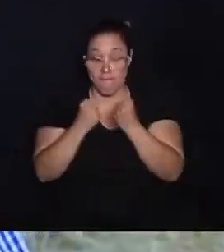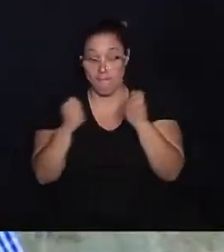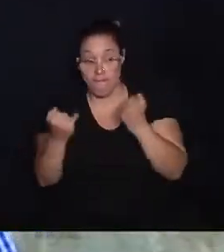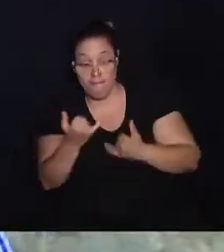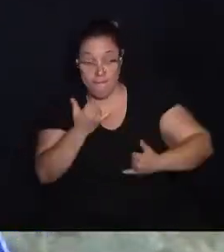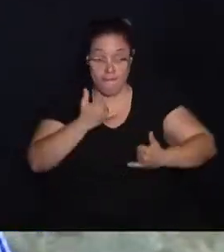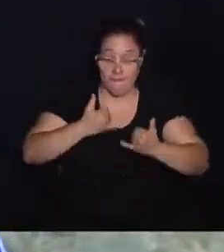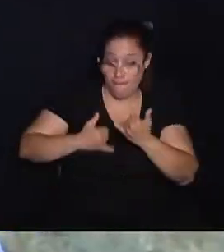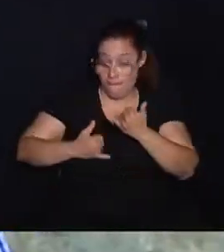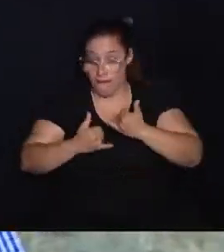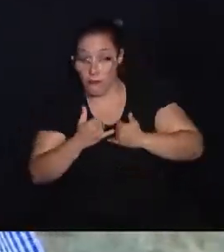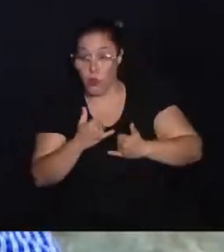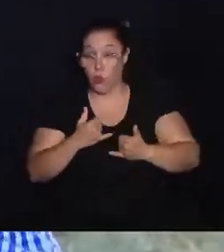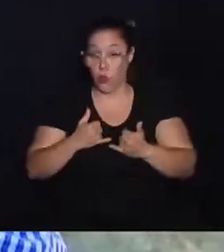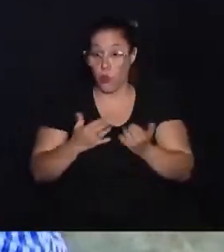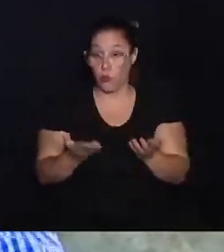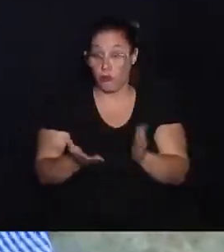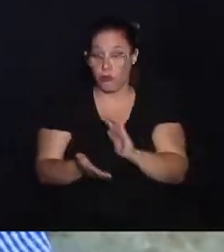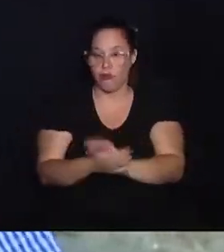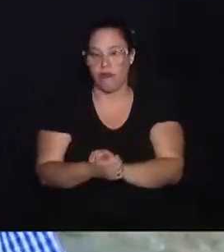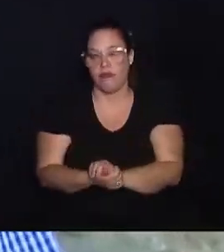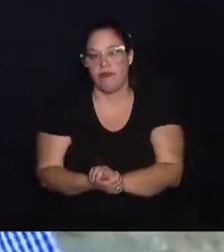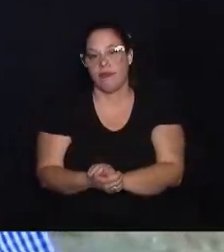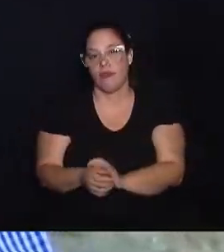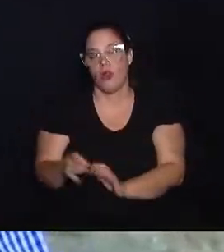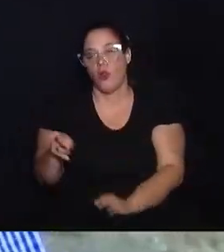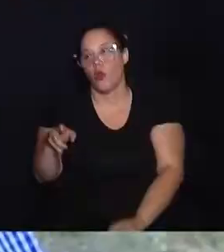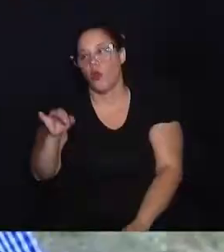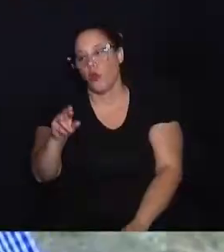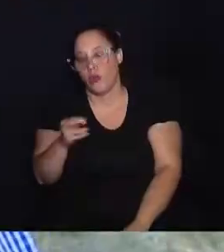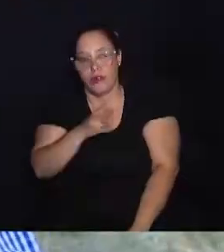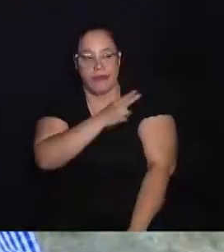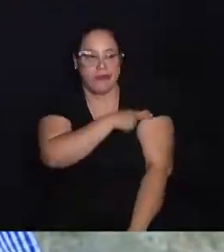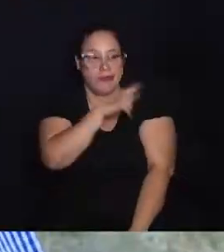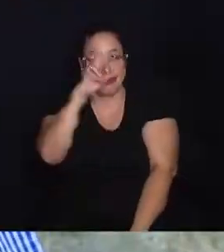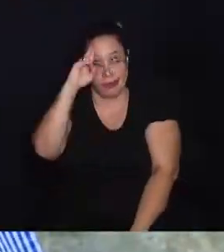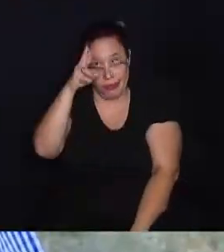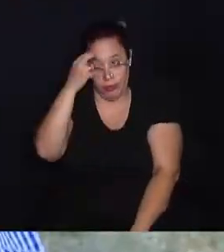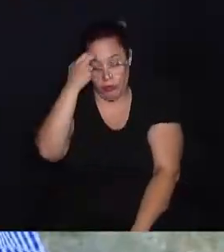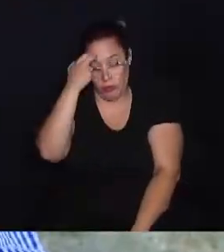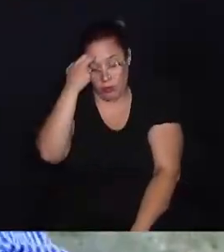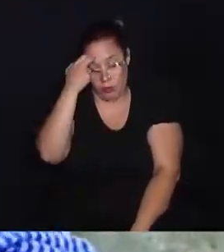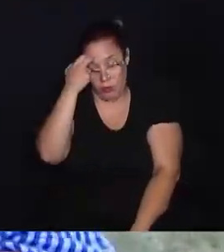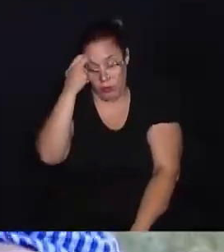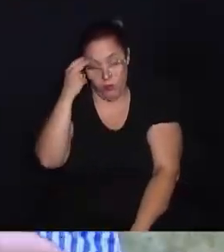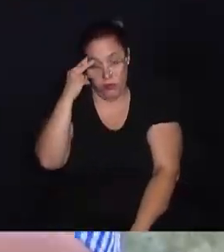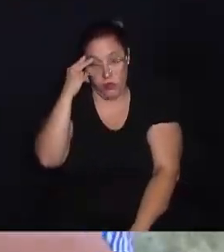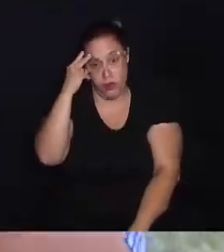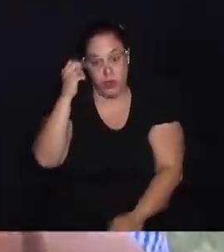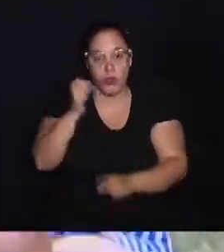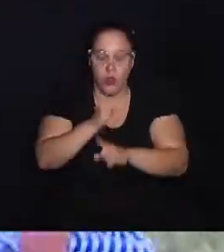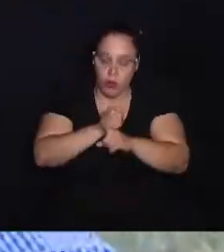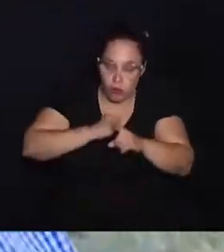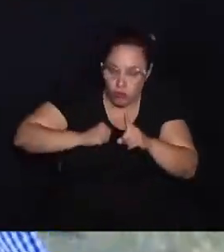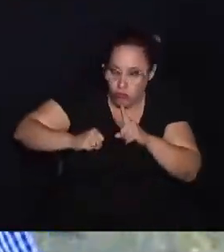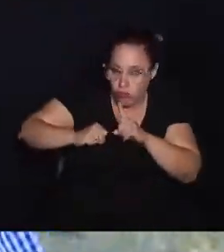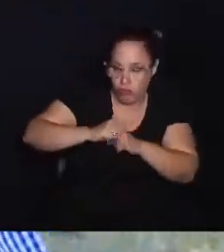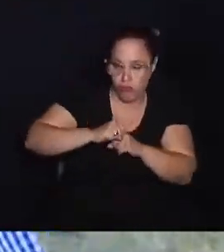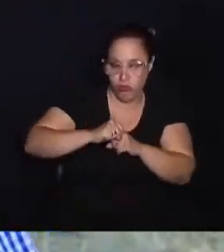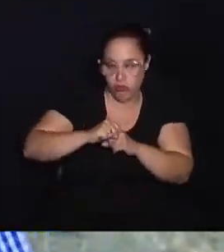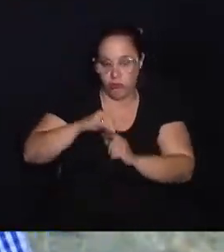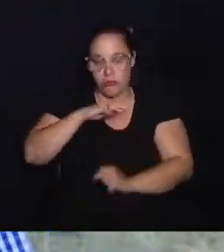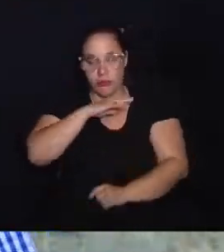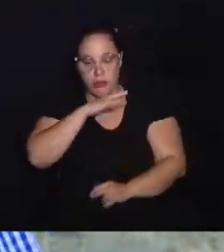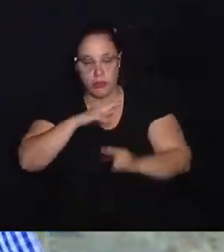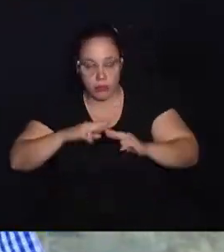para exercitarem brincarem né e para os tutores que